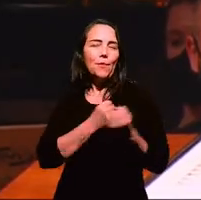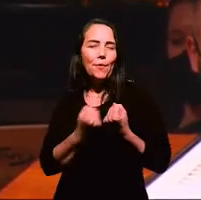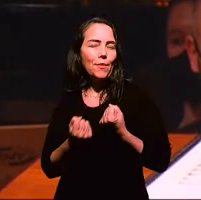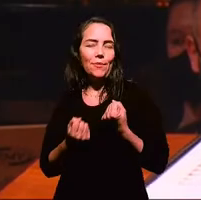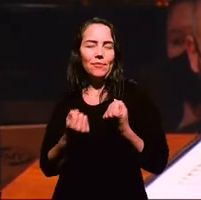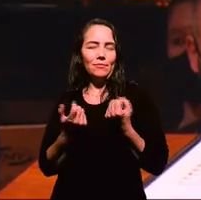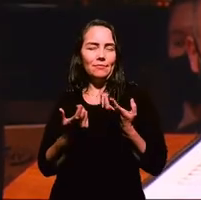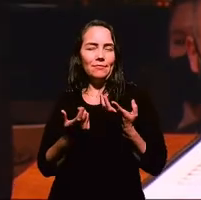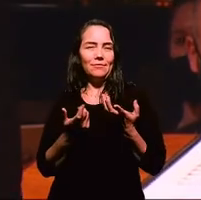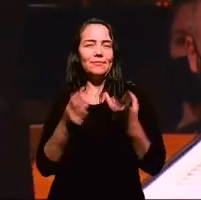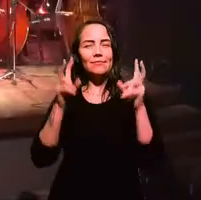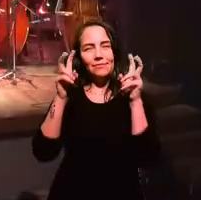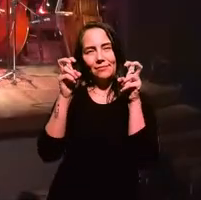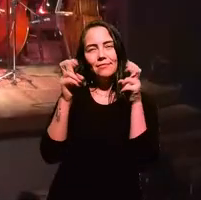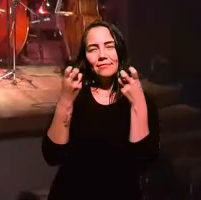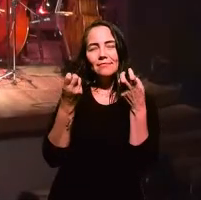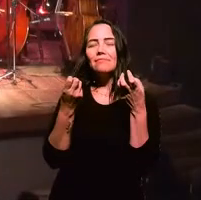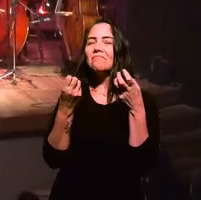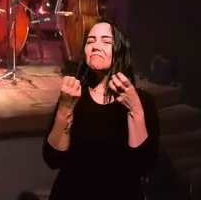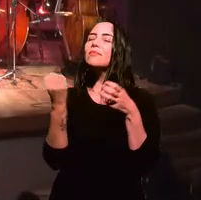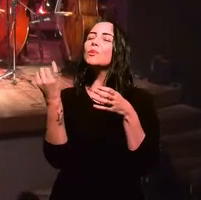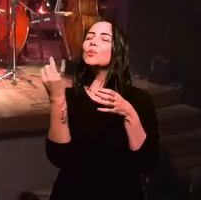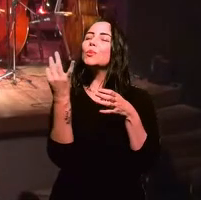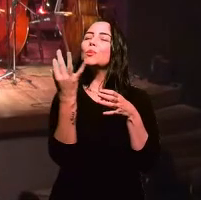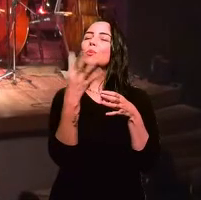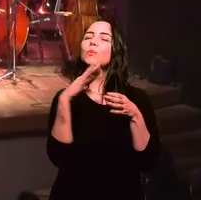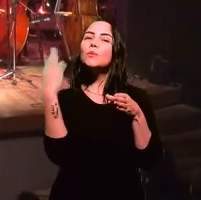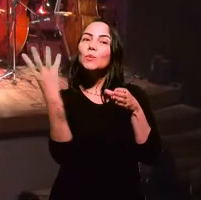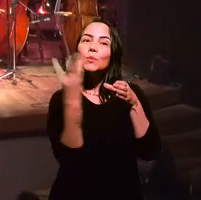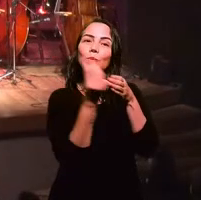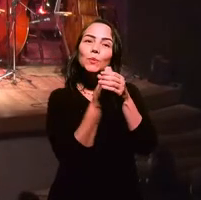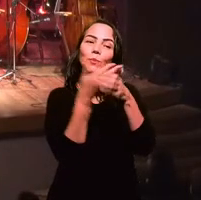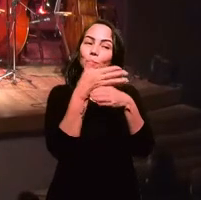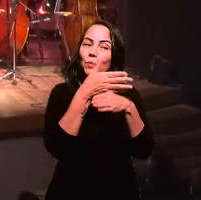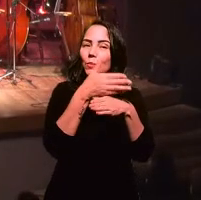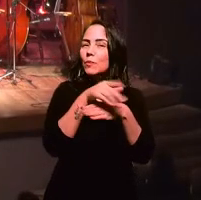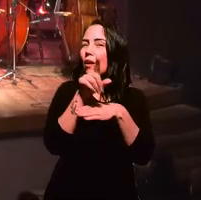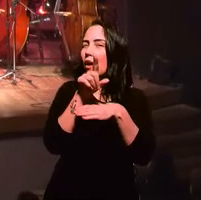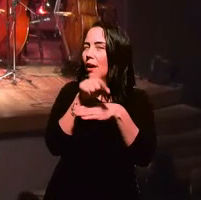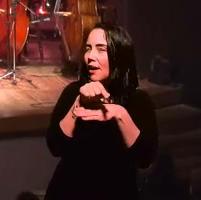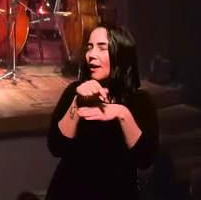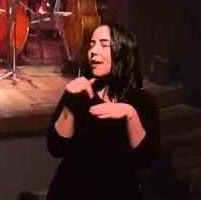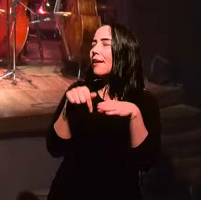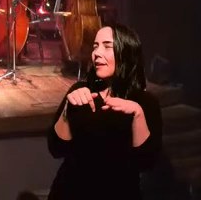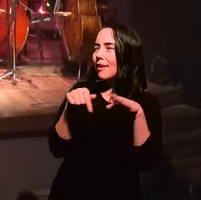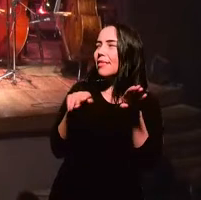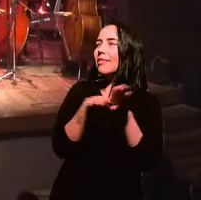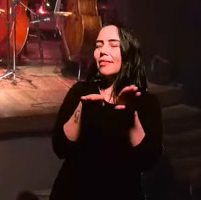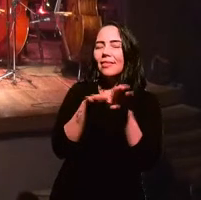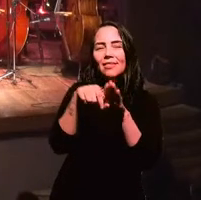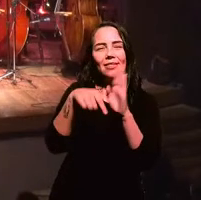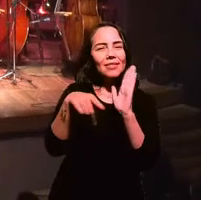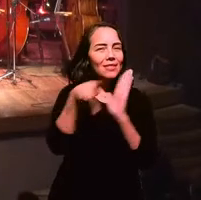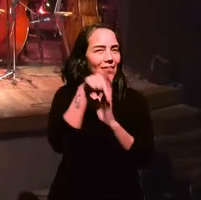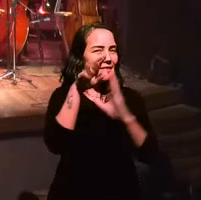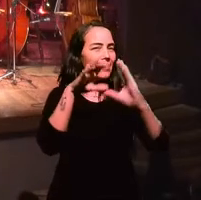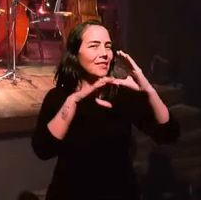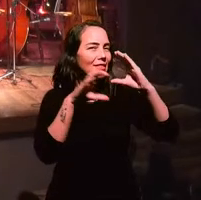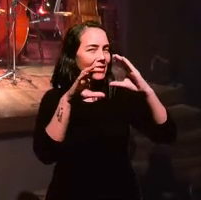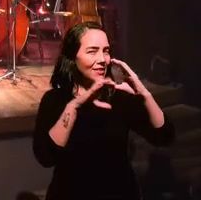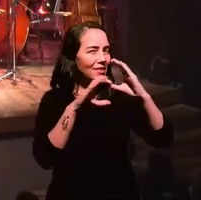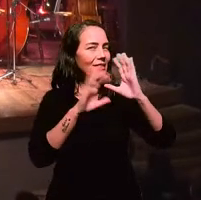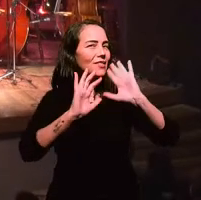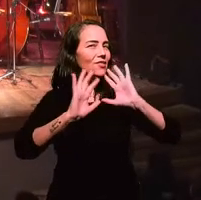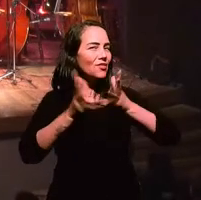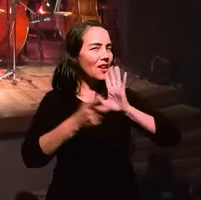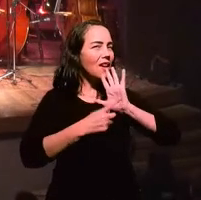que nós teremos algumas participações do nosso Spala. Nosso Spala é também aqui prata da casa,